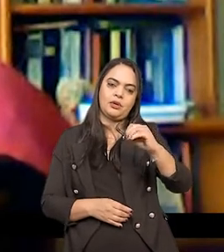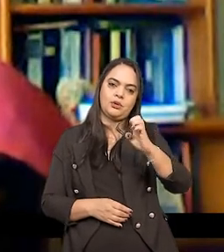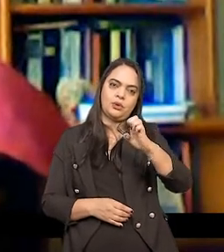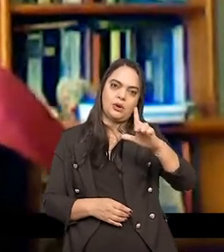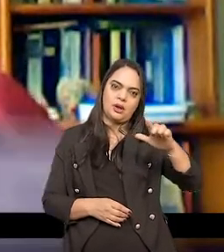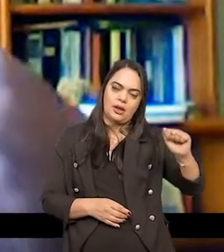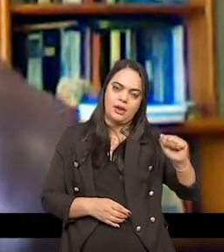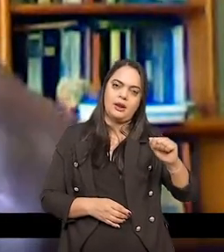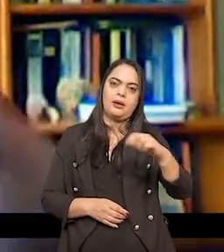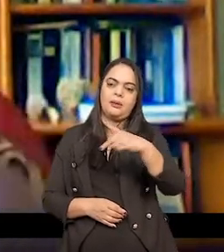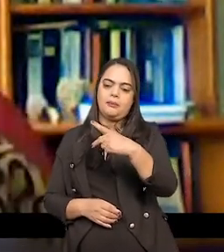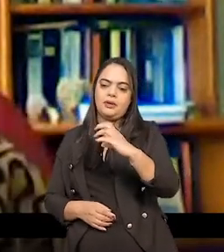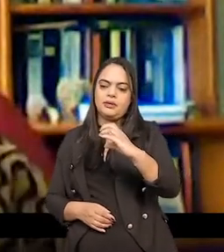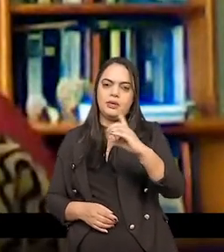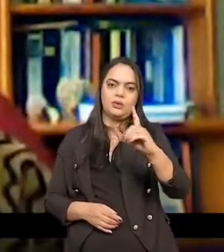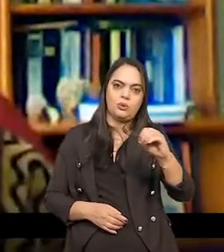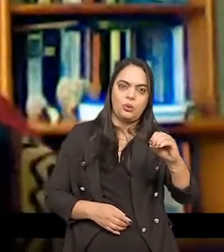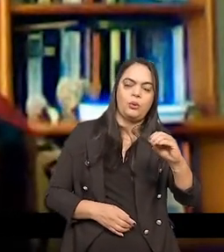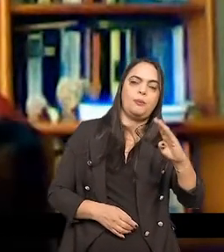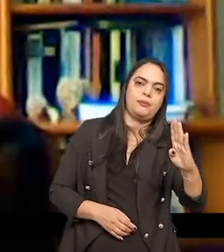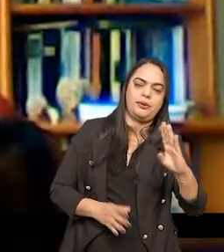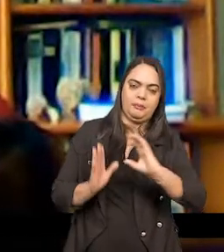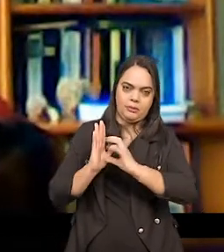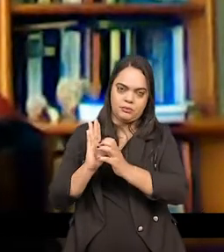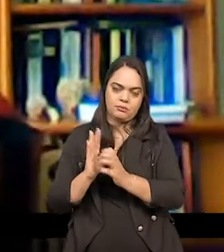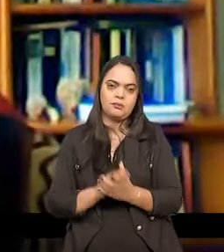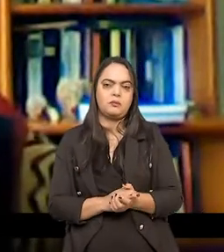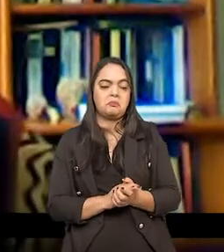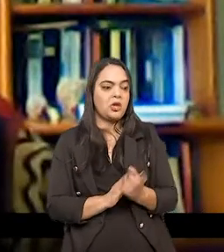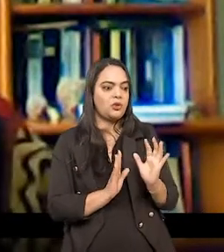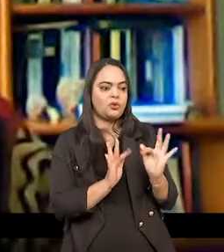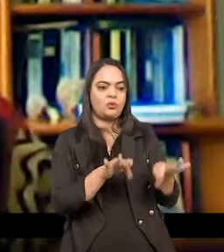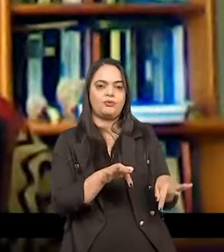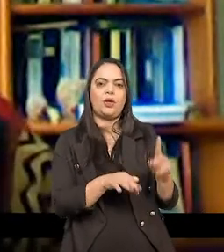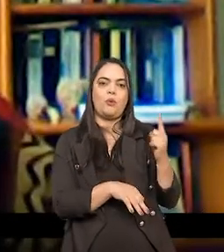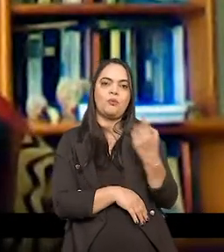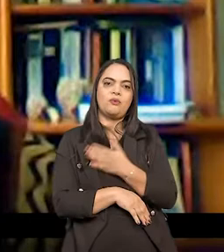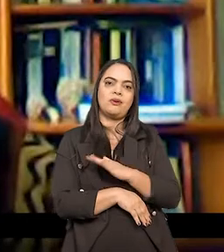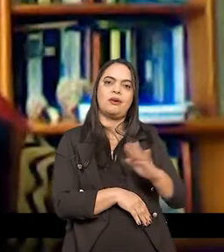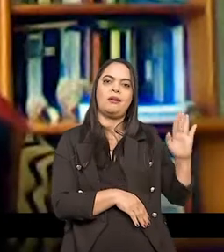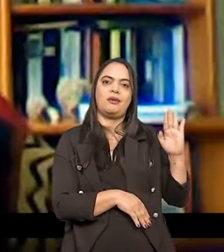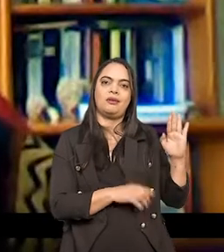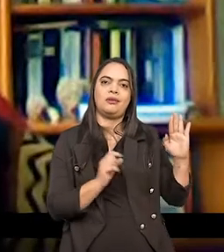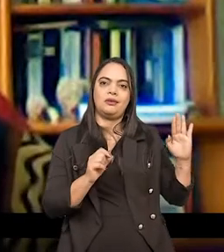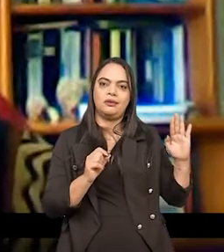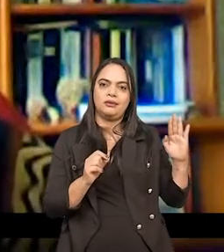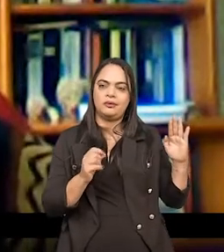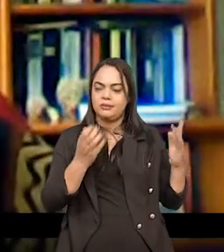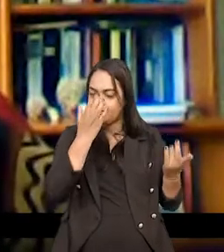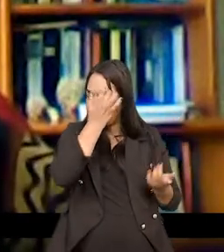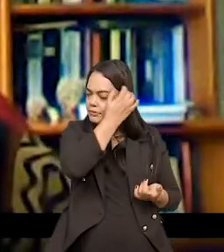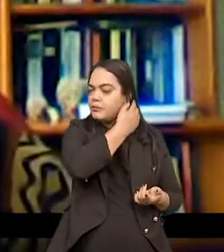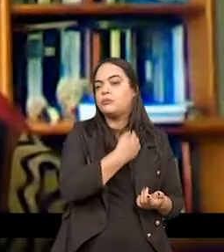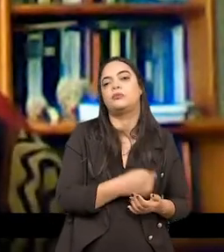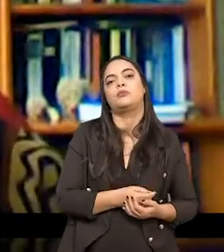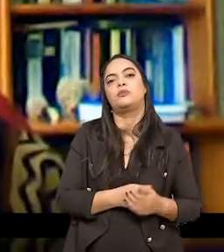PT, e no momento final, um candidato, que para mim isso já era prévio, né, ele renunciou